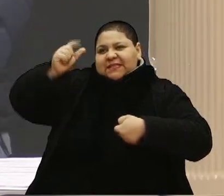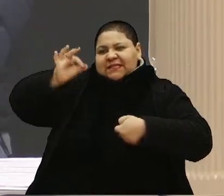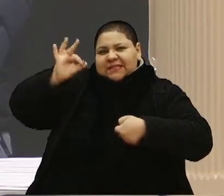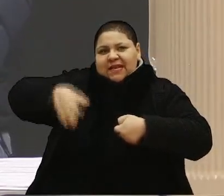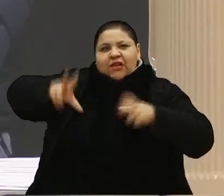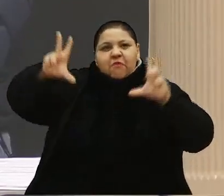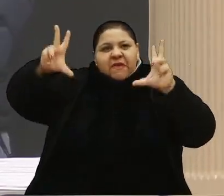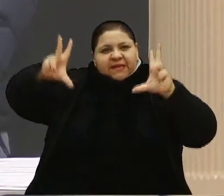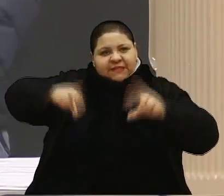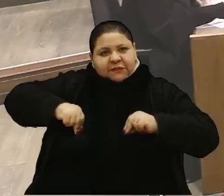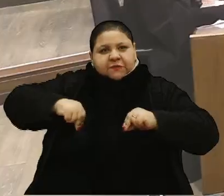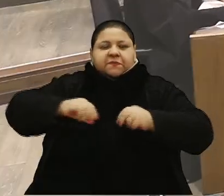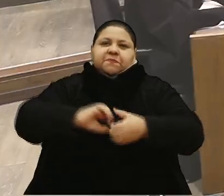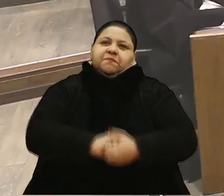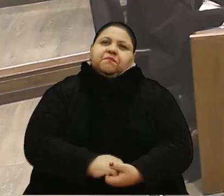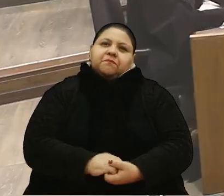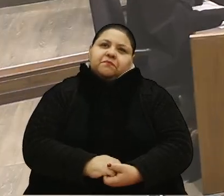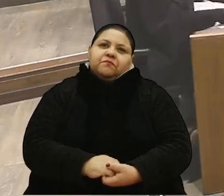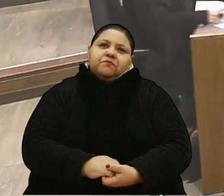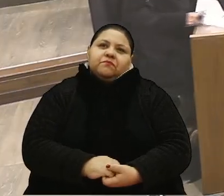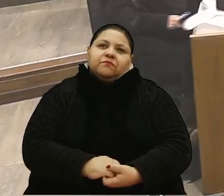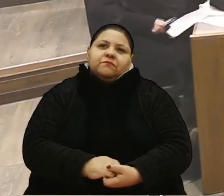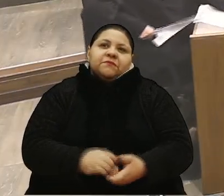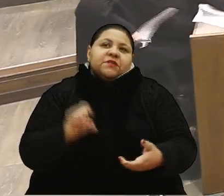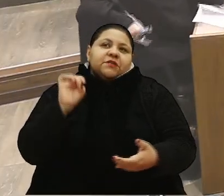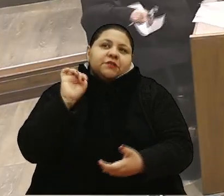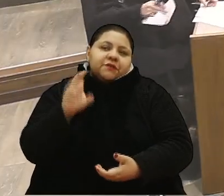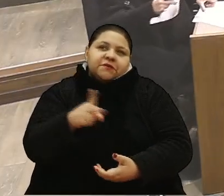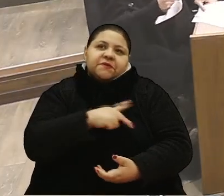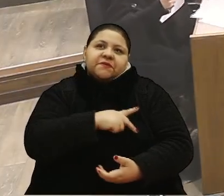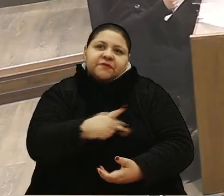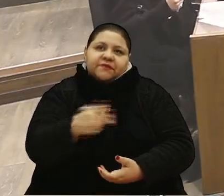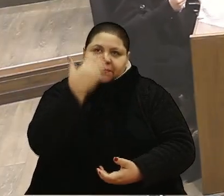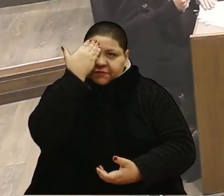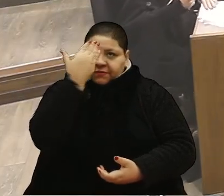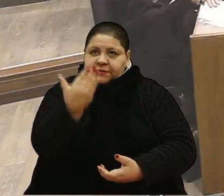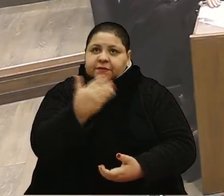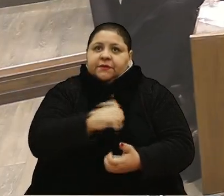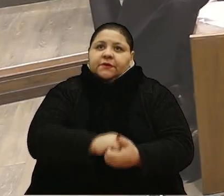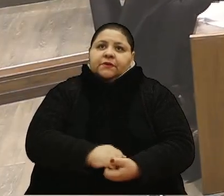merecido a ele. Então, era isso, presidente. Muito obrigado.